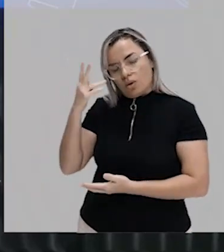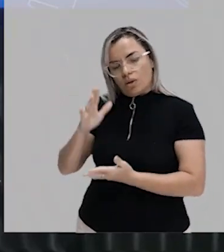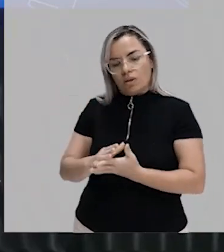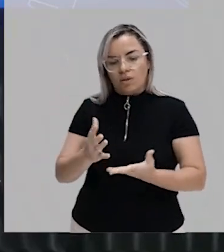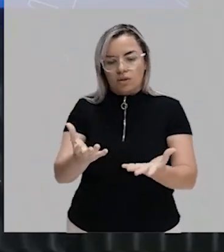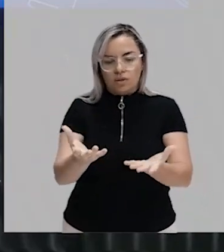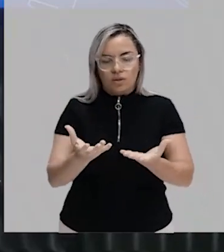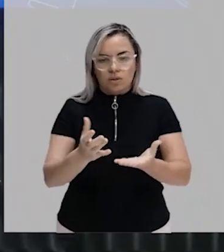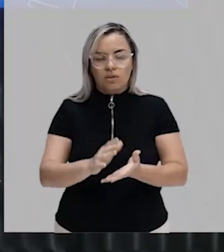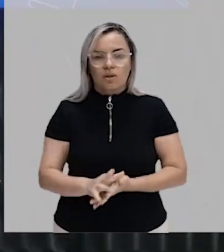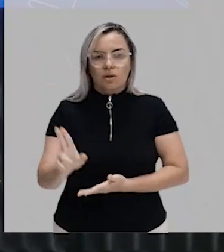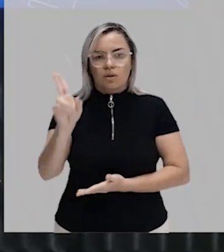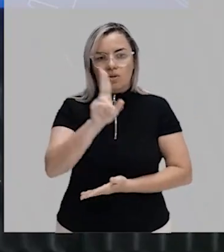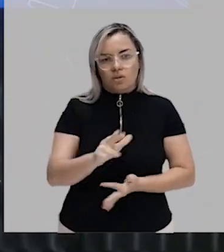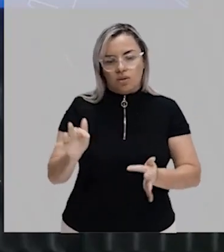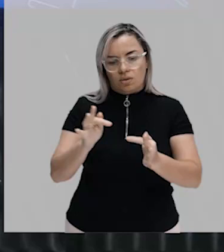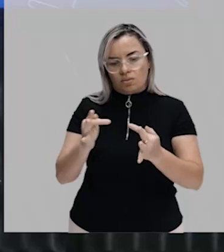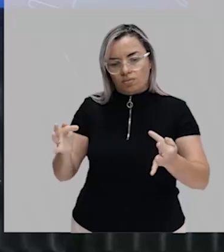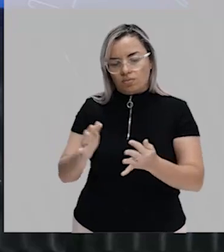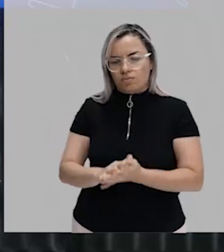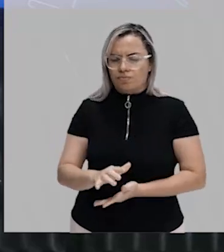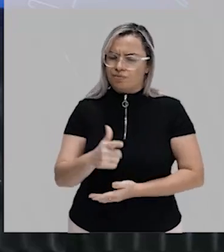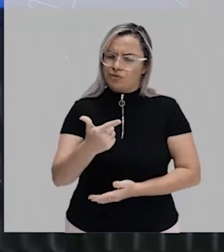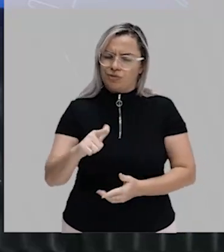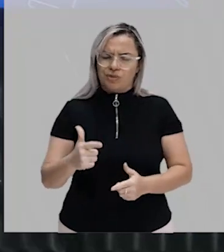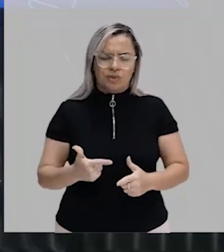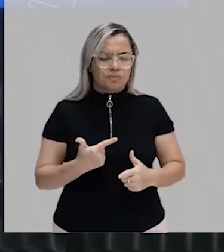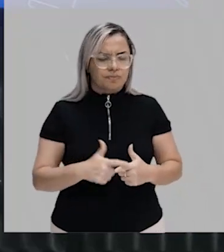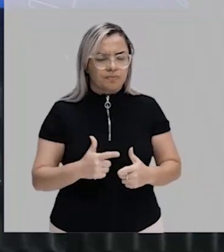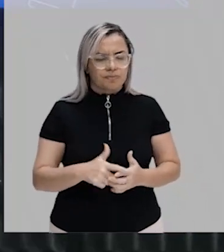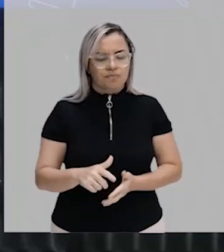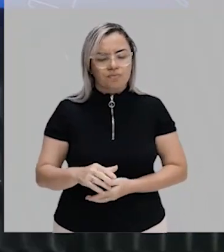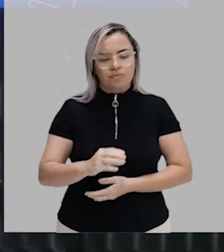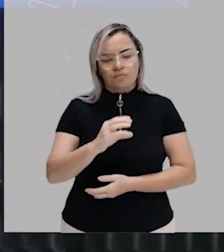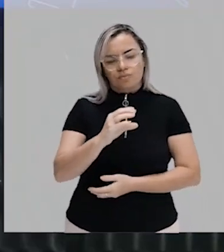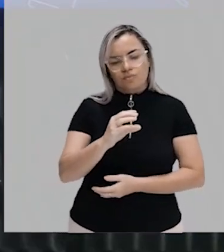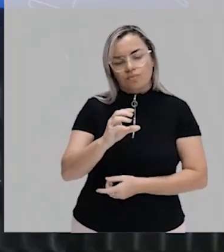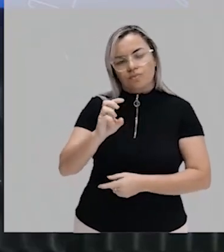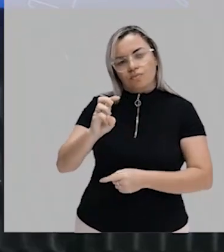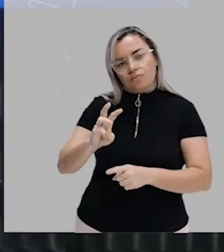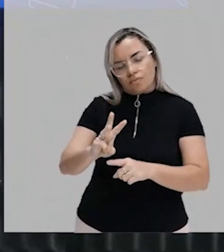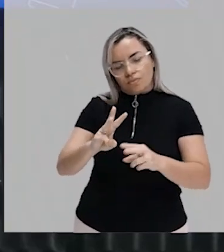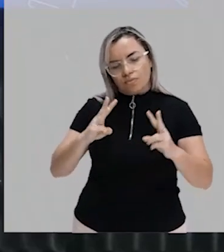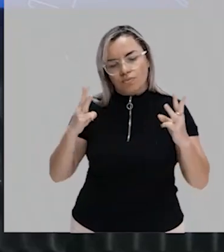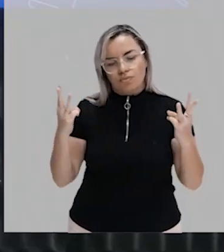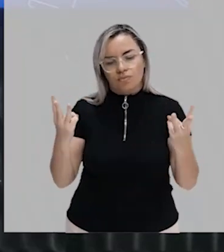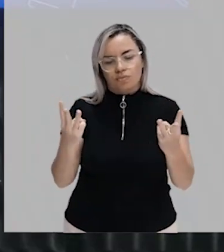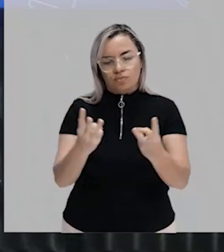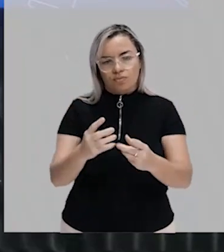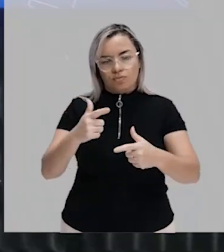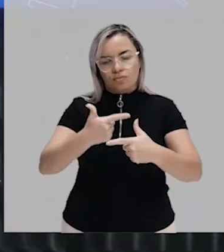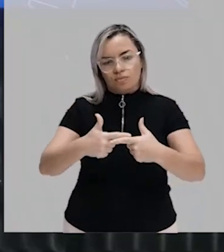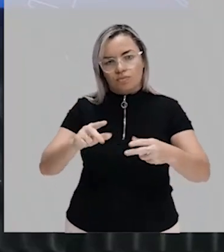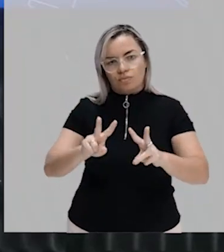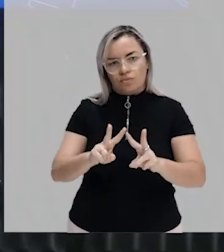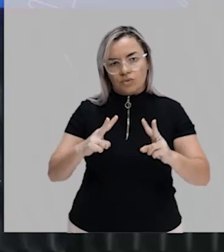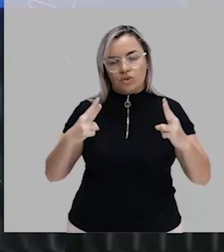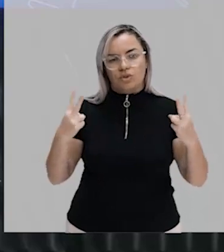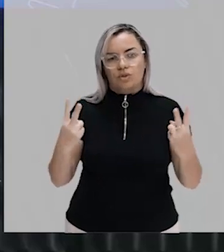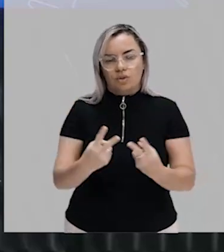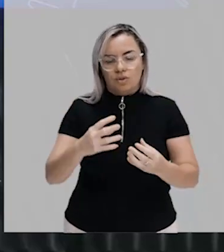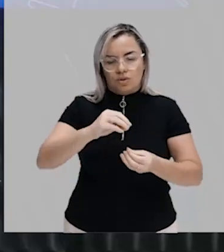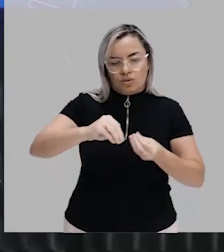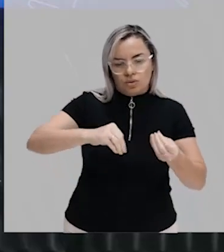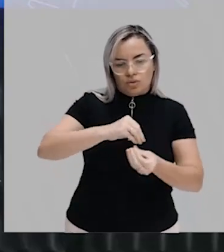usar a fórmula, não tem problema. Qual é a fórmula? Massa do soluto dividido pelo volume da solução,